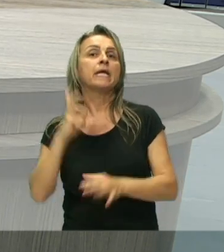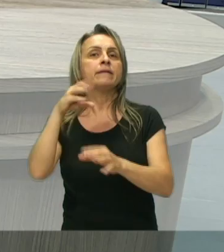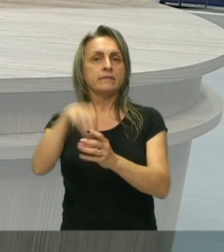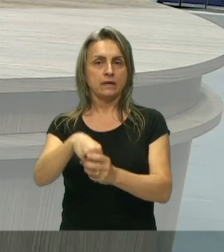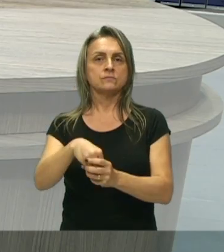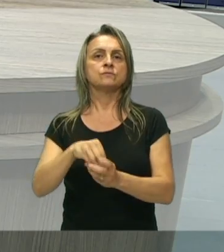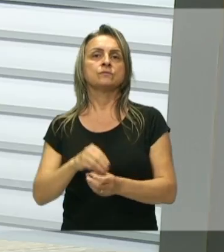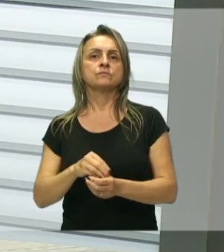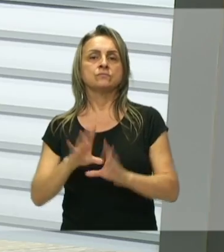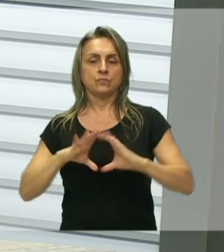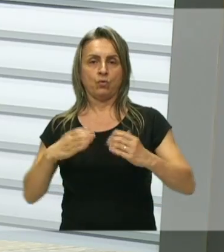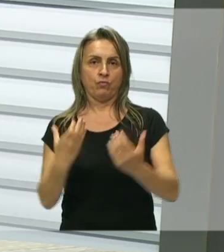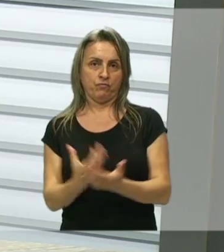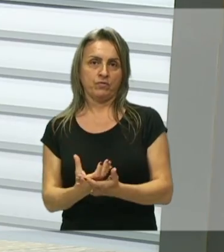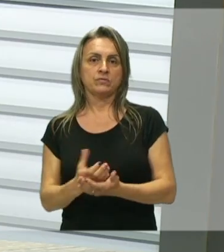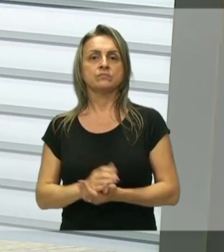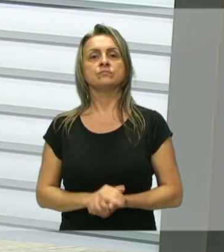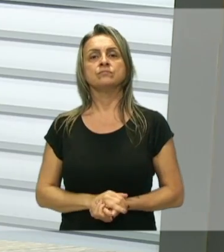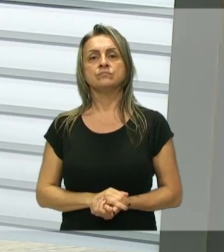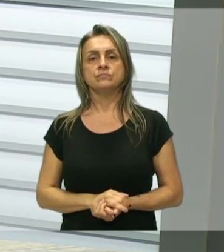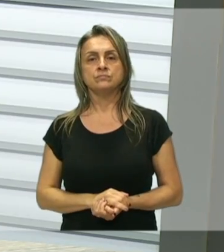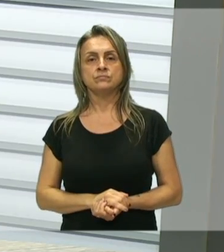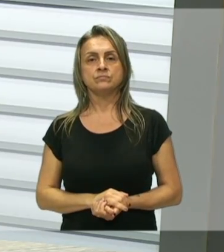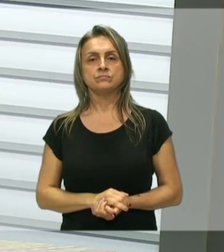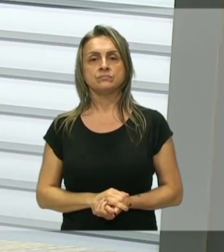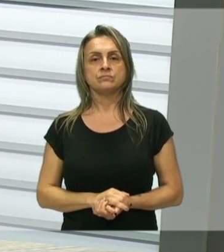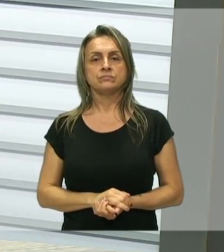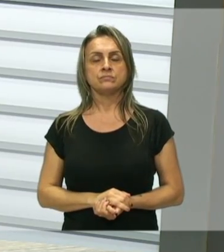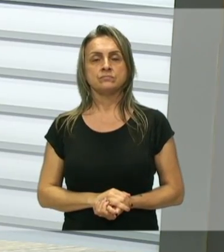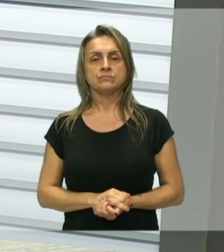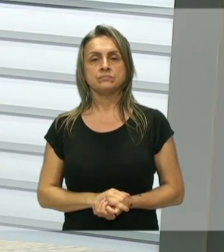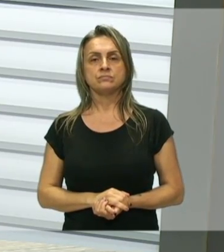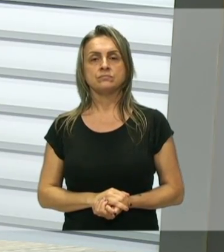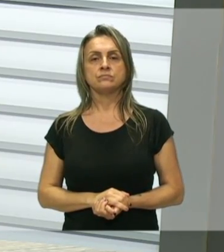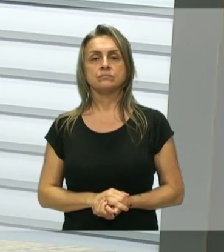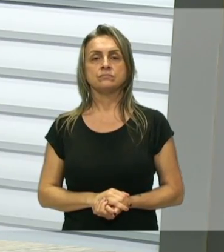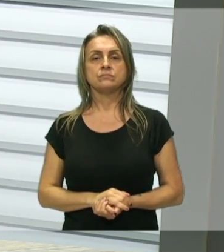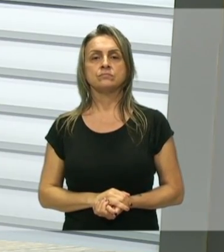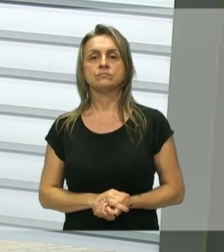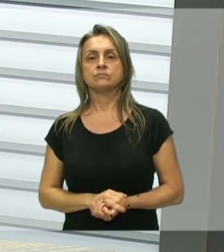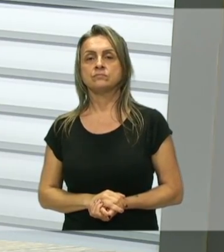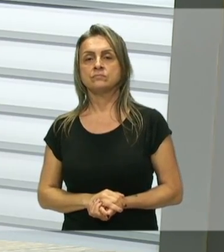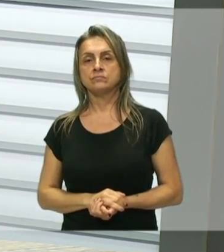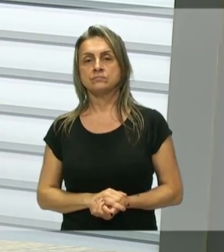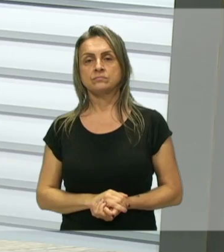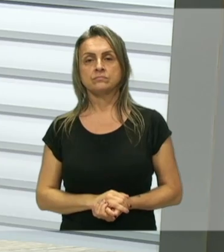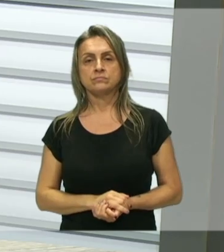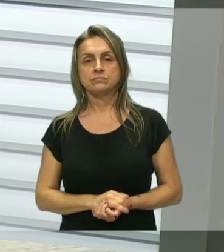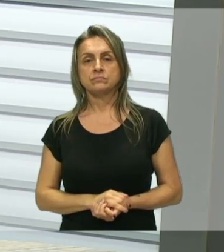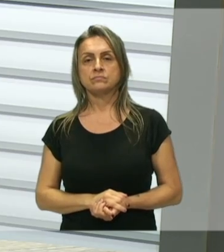conferências. Deveria, né? Na verdade, deveria. As políticas públicas, elas deveriam ser alimentadas